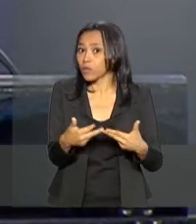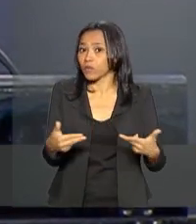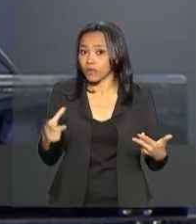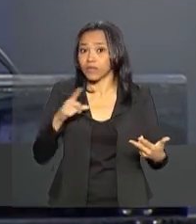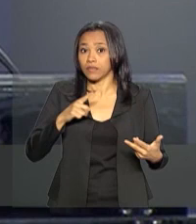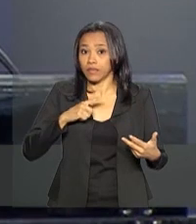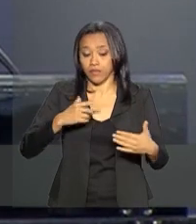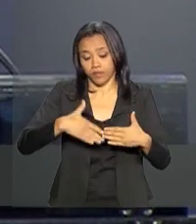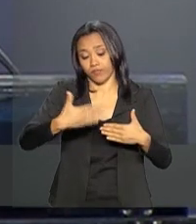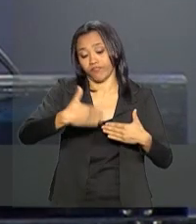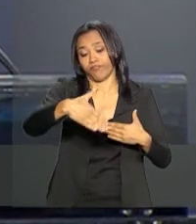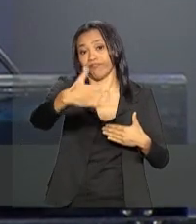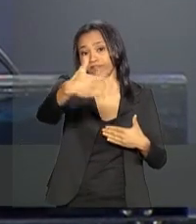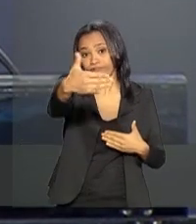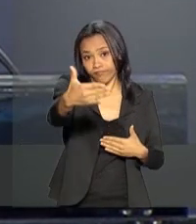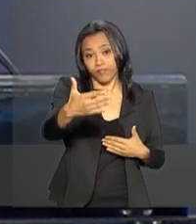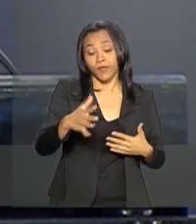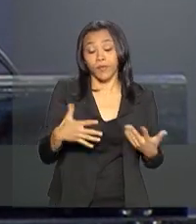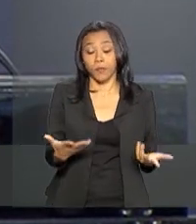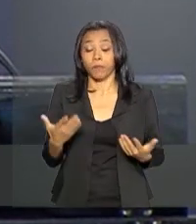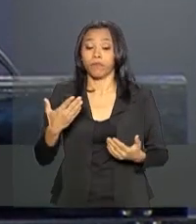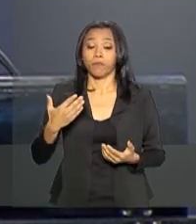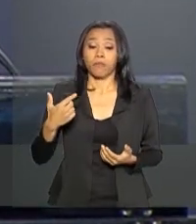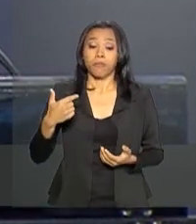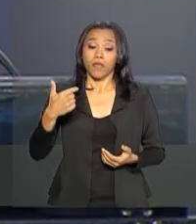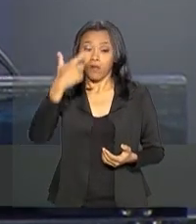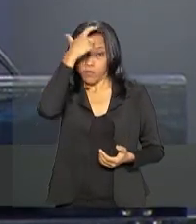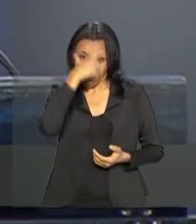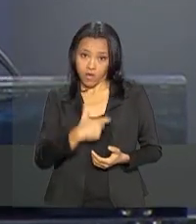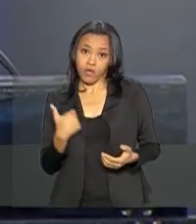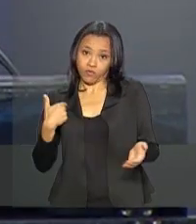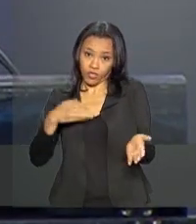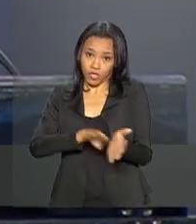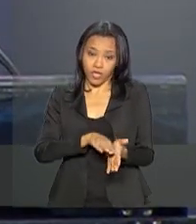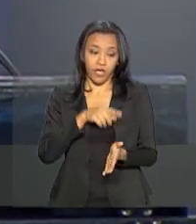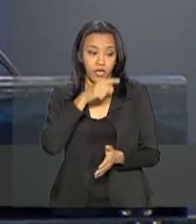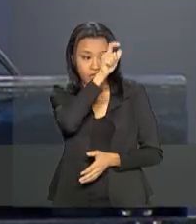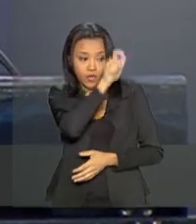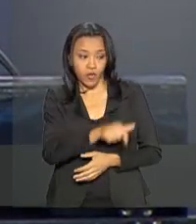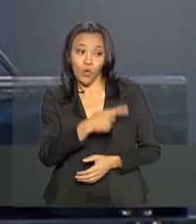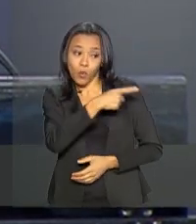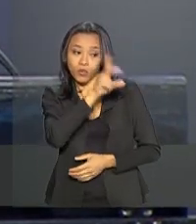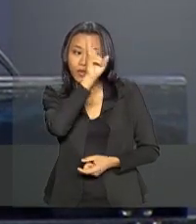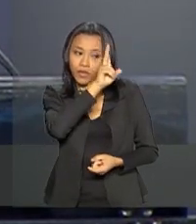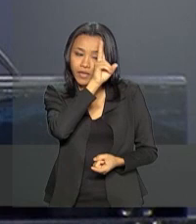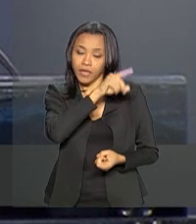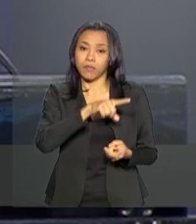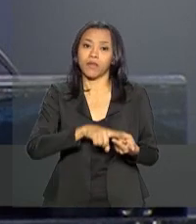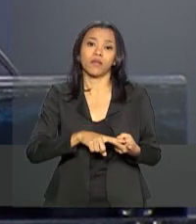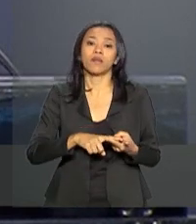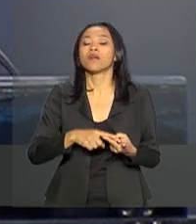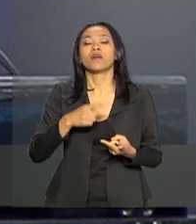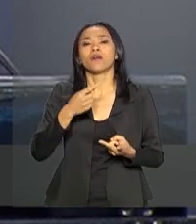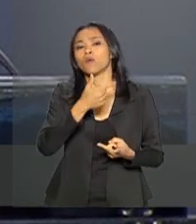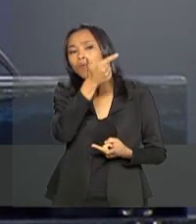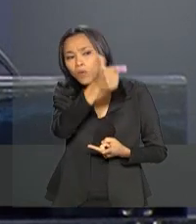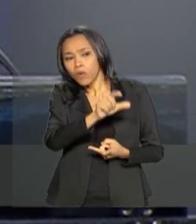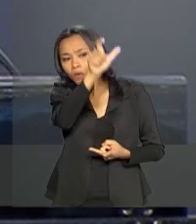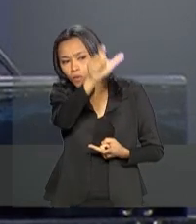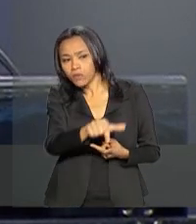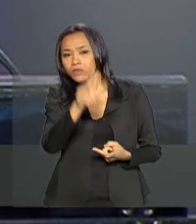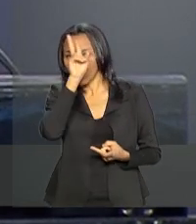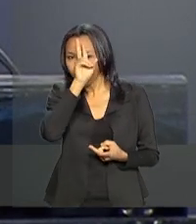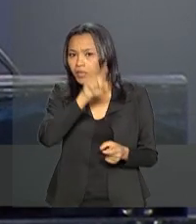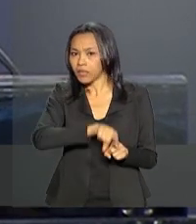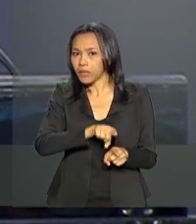Pois muito bem, quando nós chegamos ao governo, o Marum se recorda disso, o Walter e todos, nós não